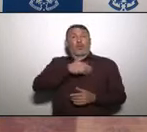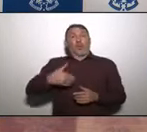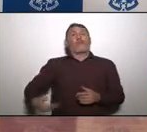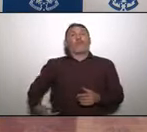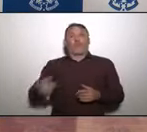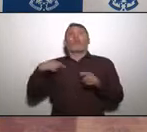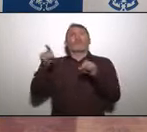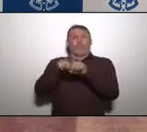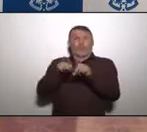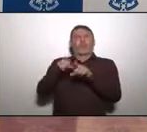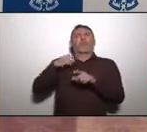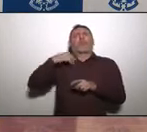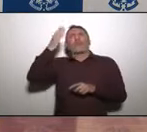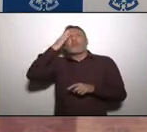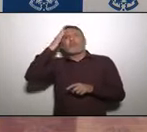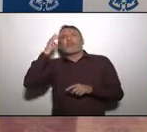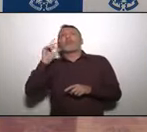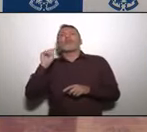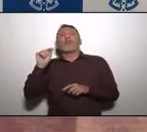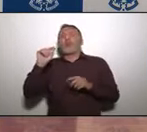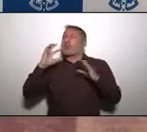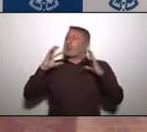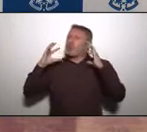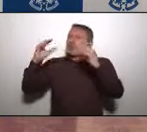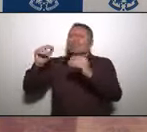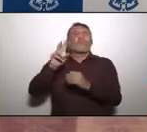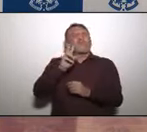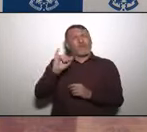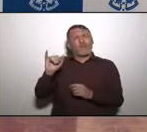também compreendo que todos terão que dar